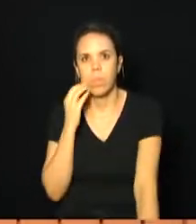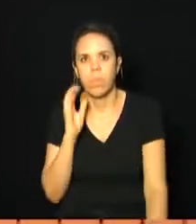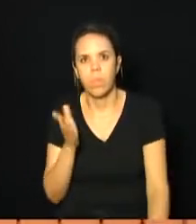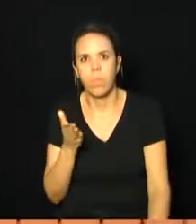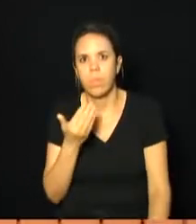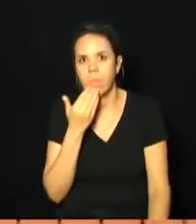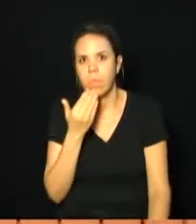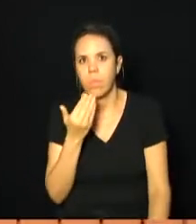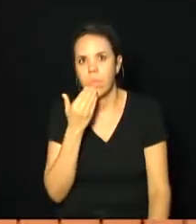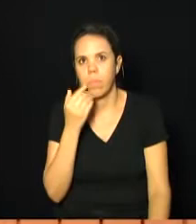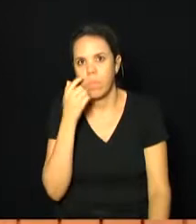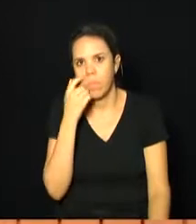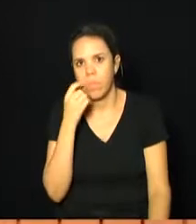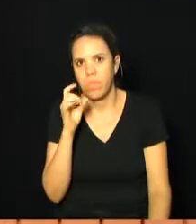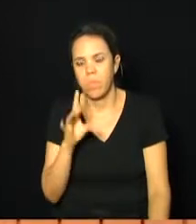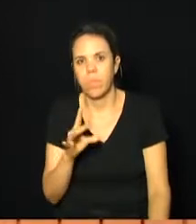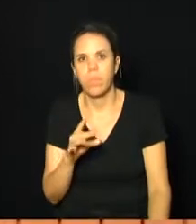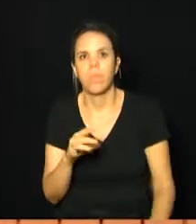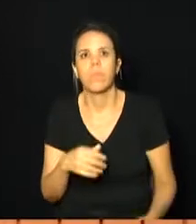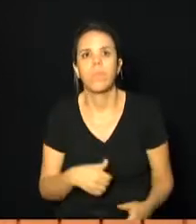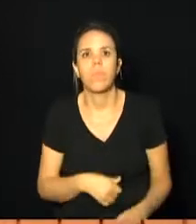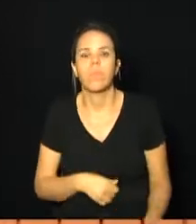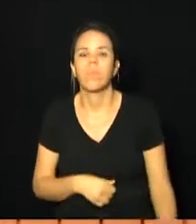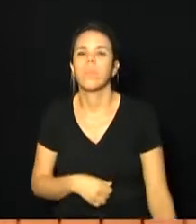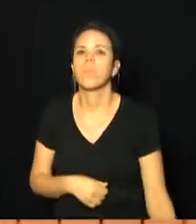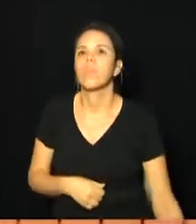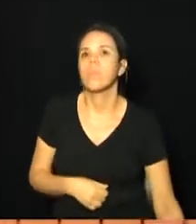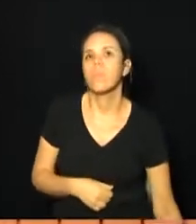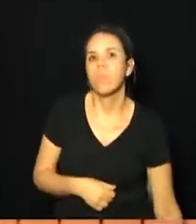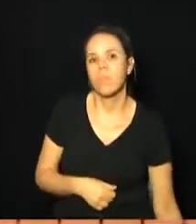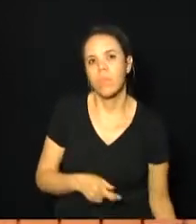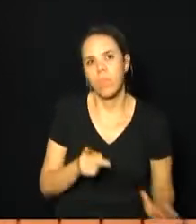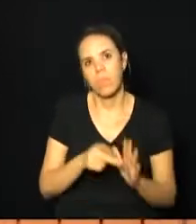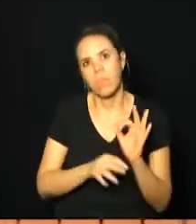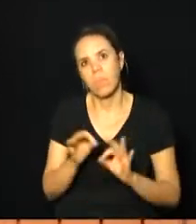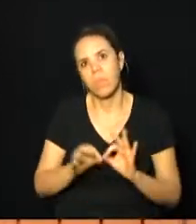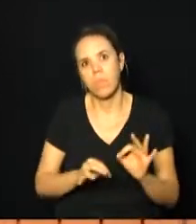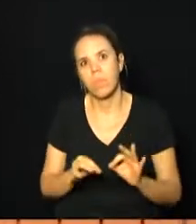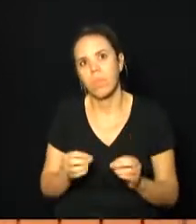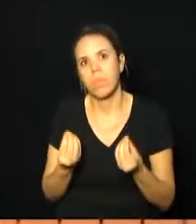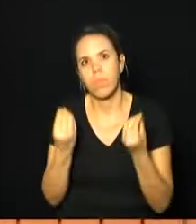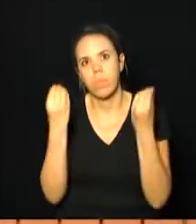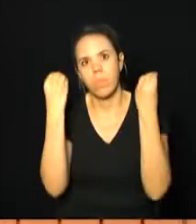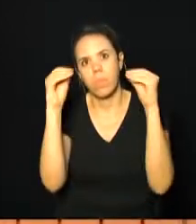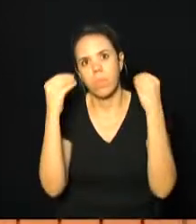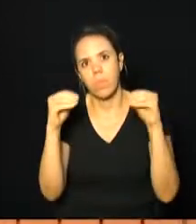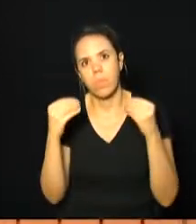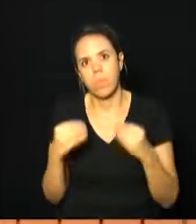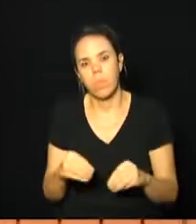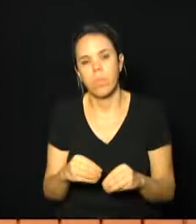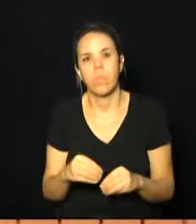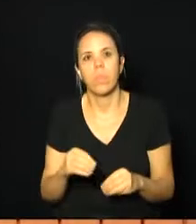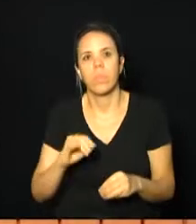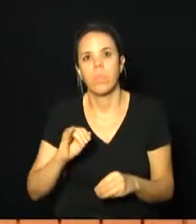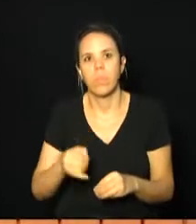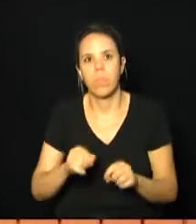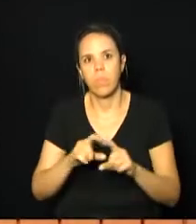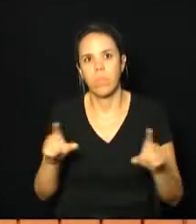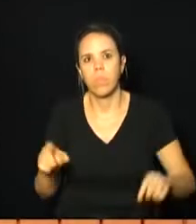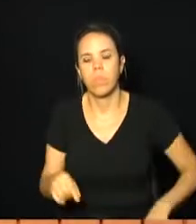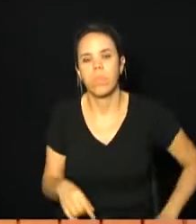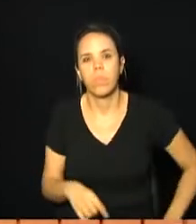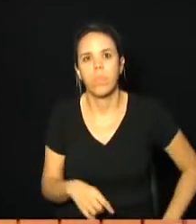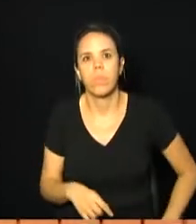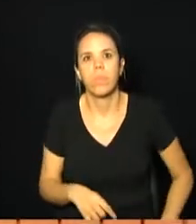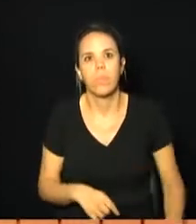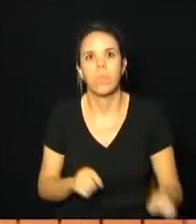já solicitou, e está só na parte de projeto, onde ele vai colocar, e a manufatura dessas placas, que